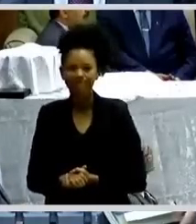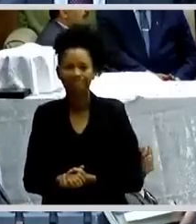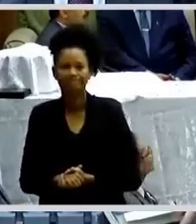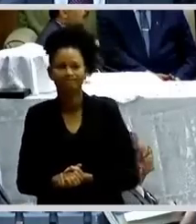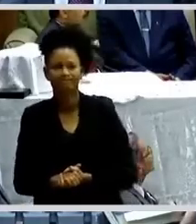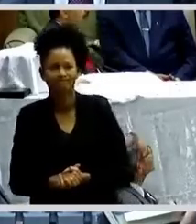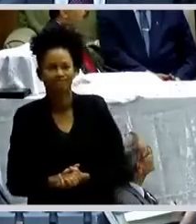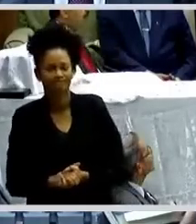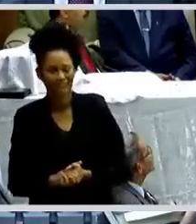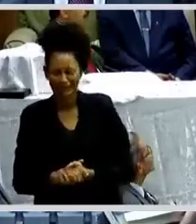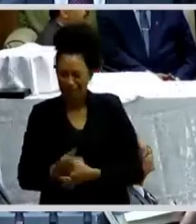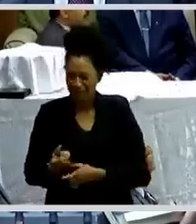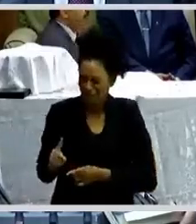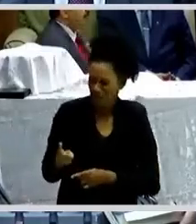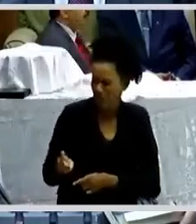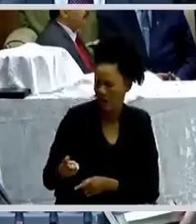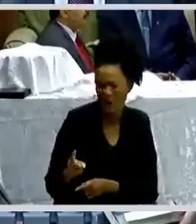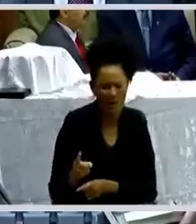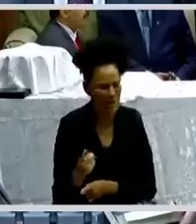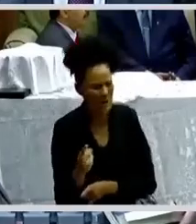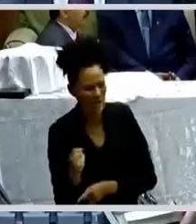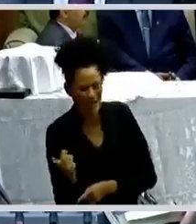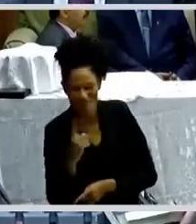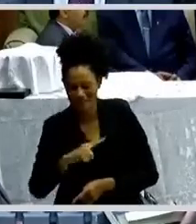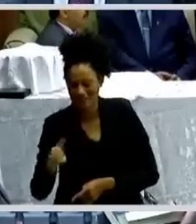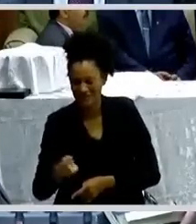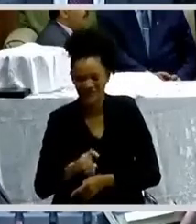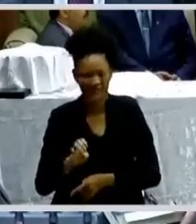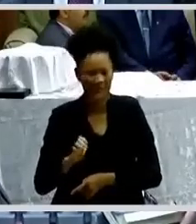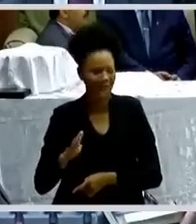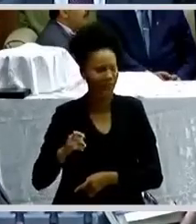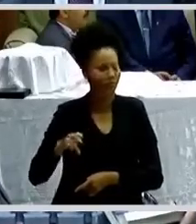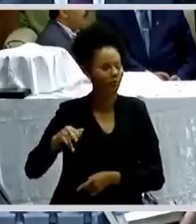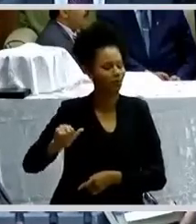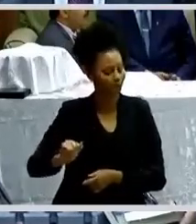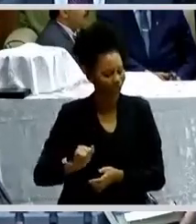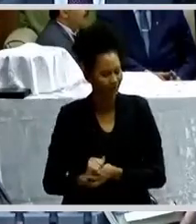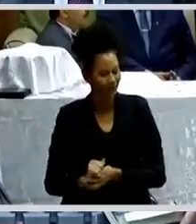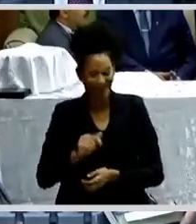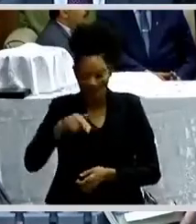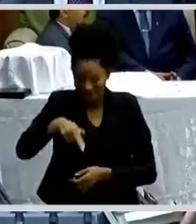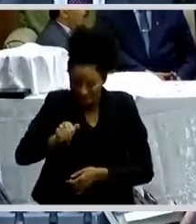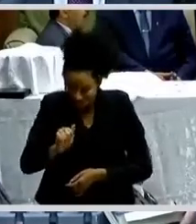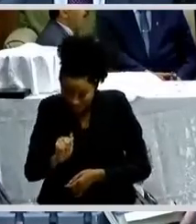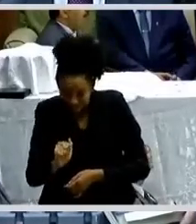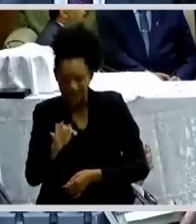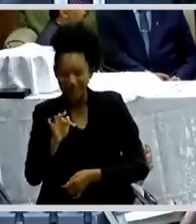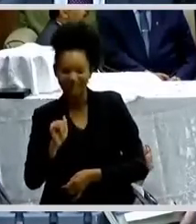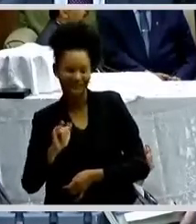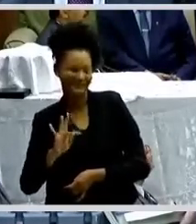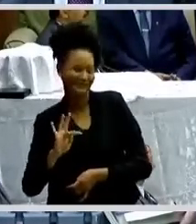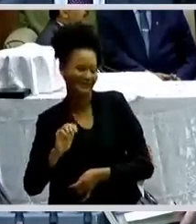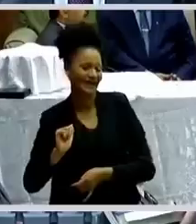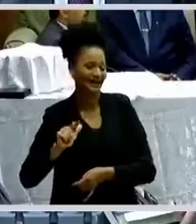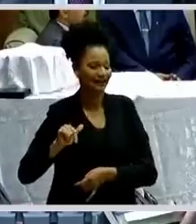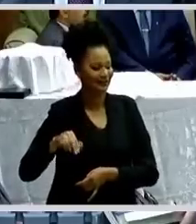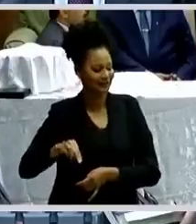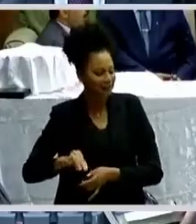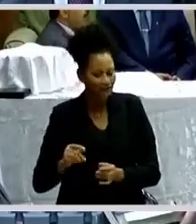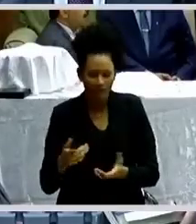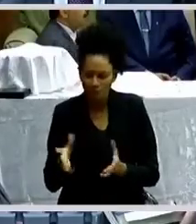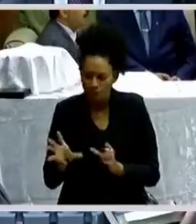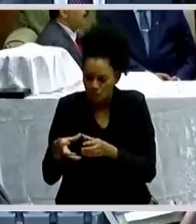Vai para os confins do Zebulon e Naftali. E de lá ele vem com um grupo que